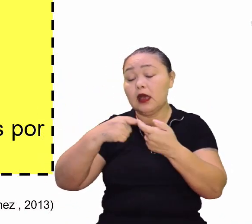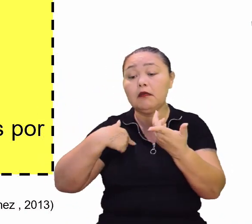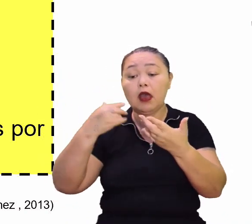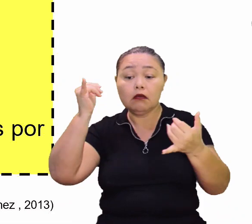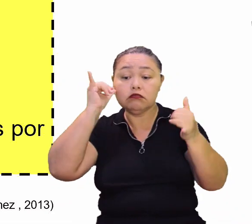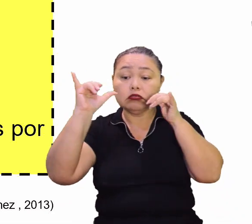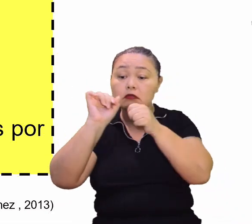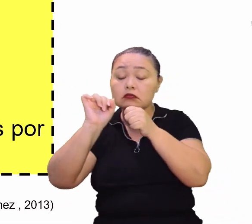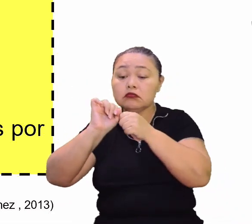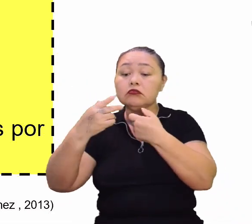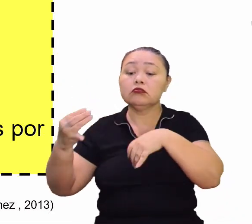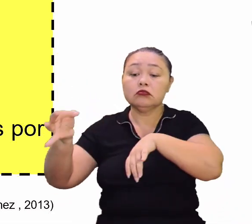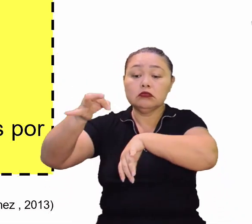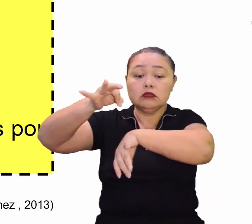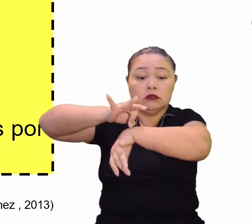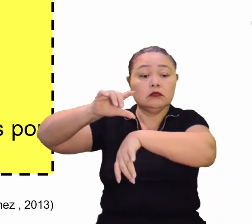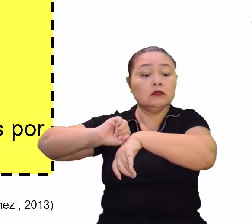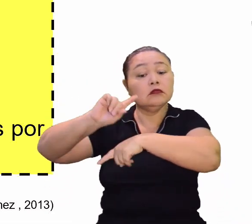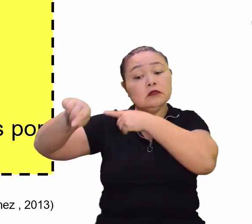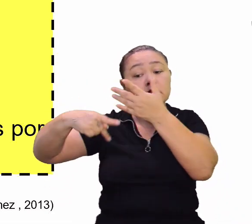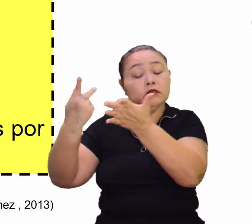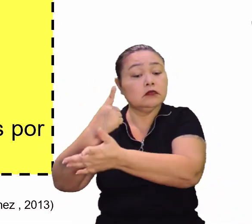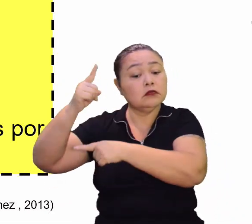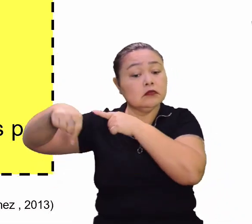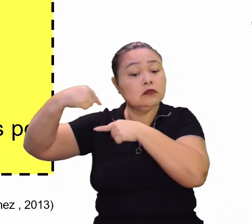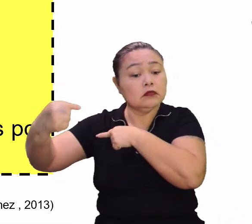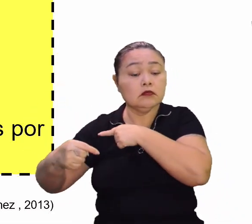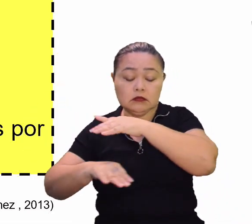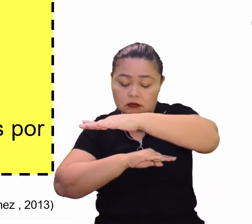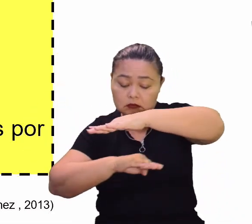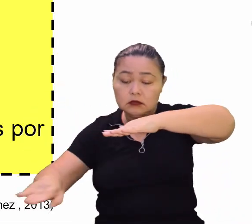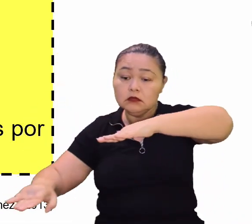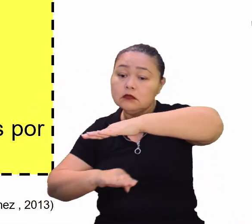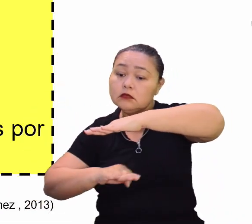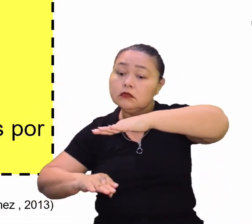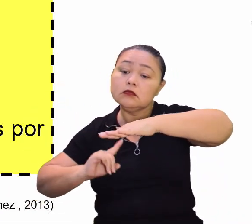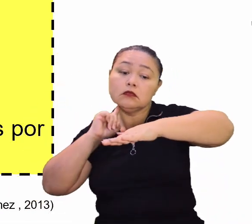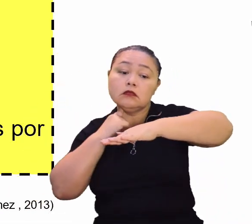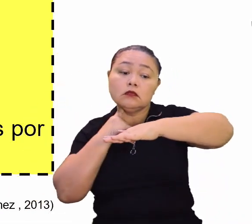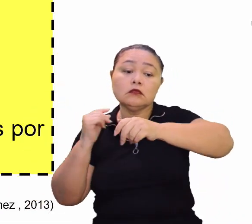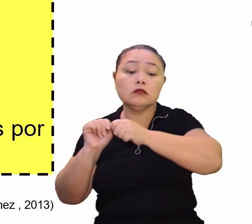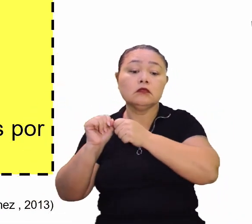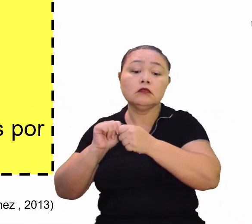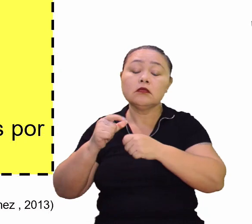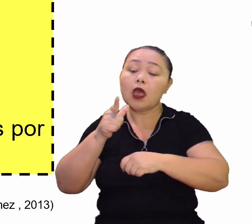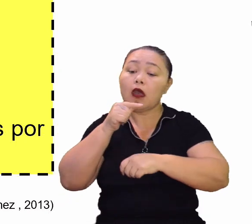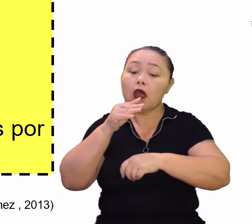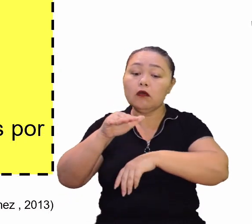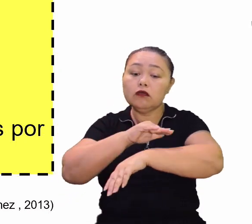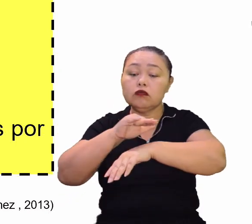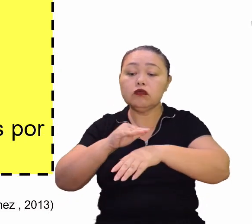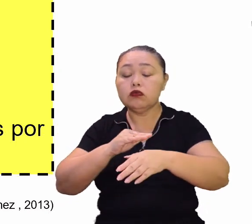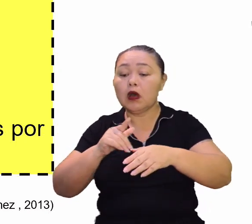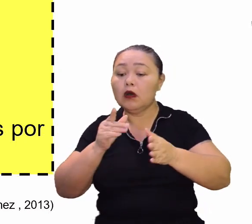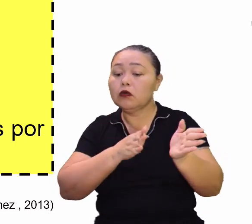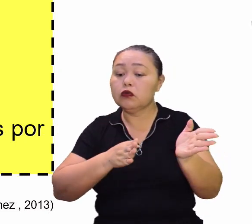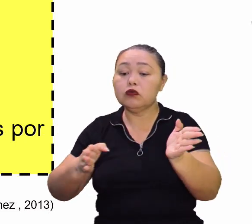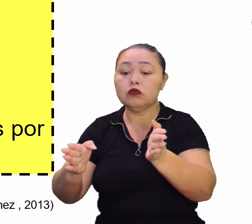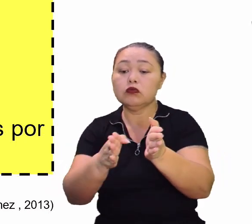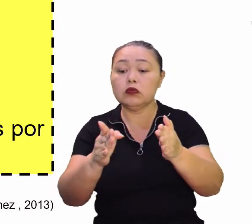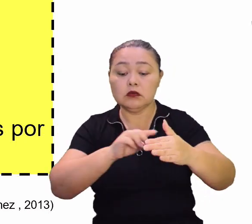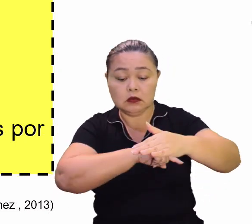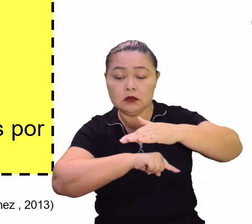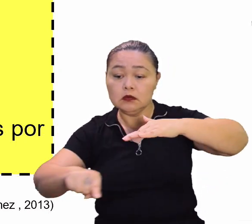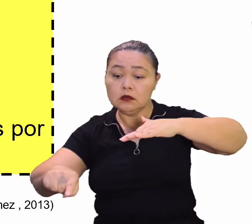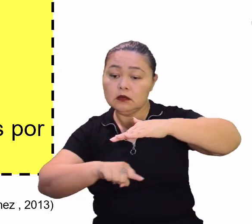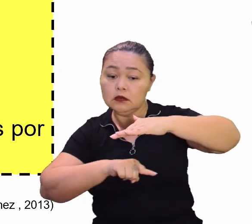pesticidas. Que a consequência é a contaminação do solo, poluição das águas superficiais, os rios, né? E as